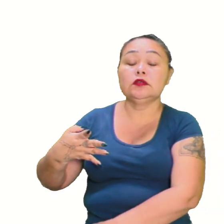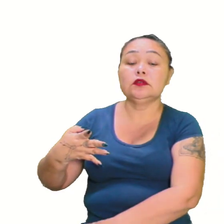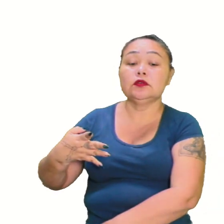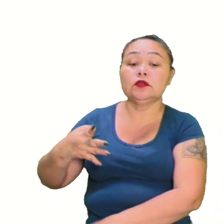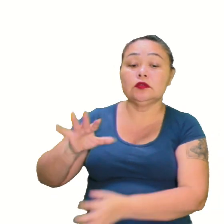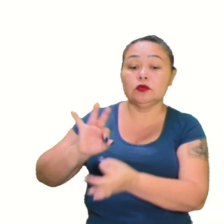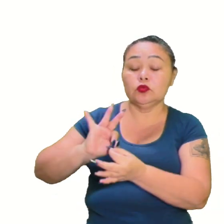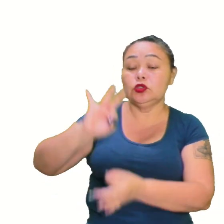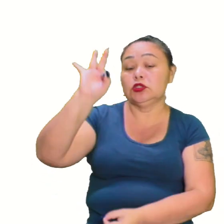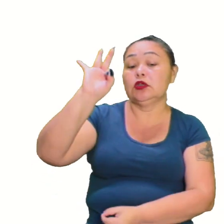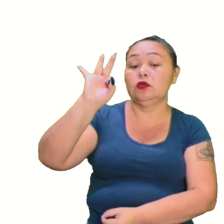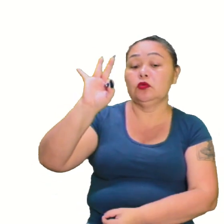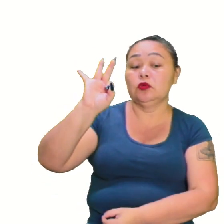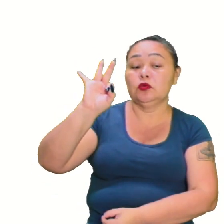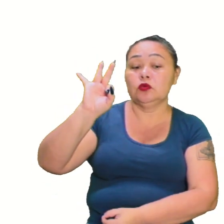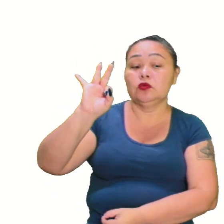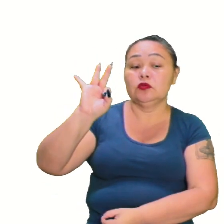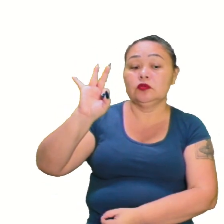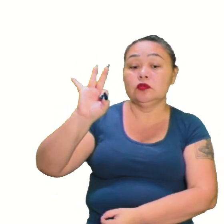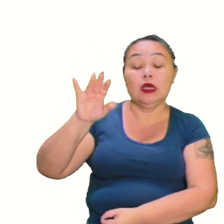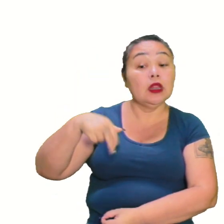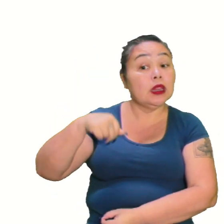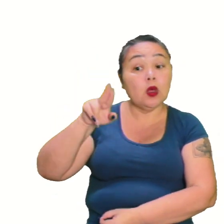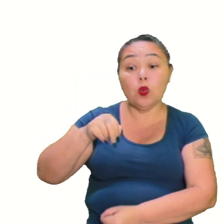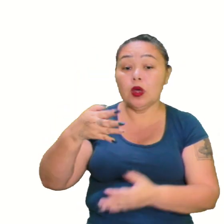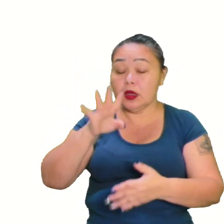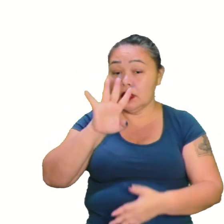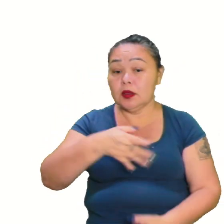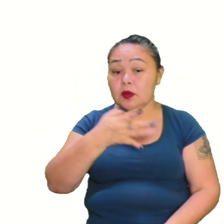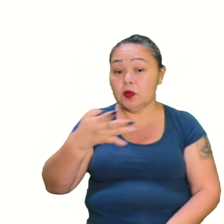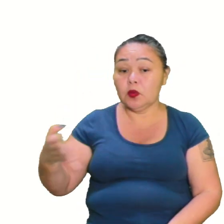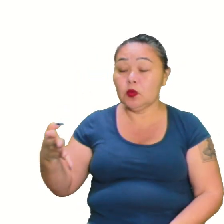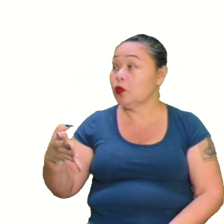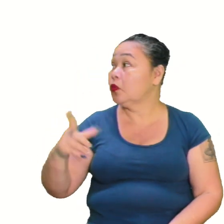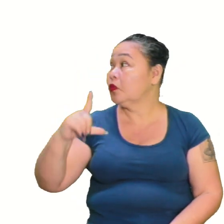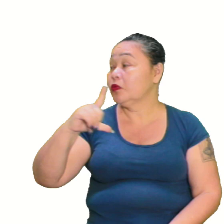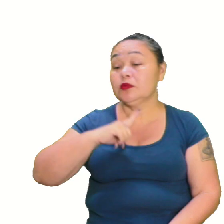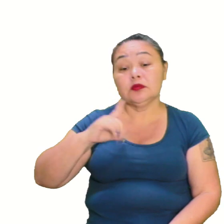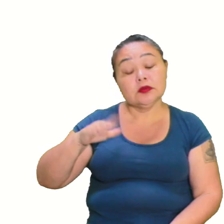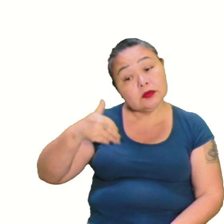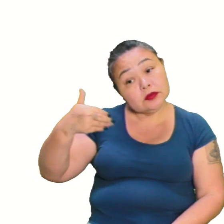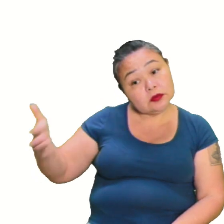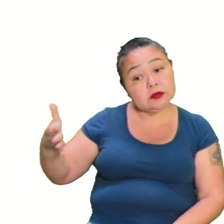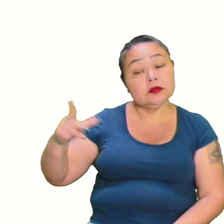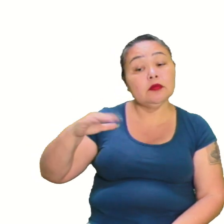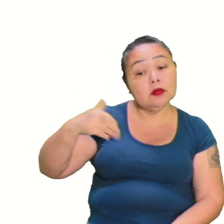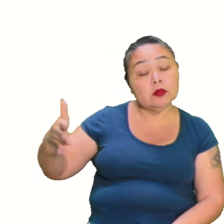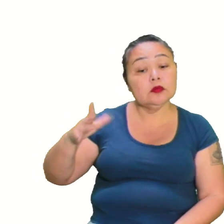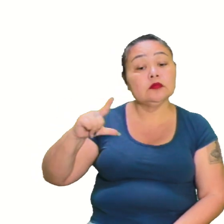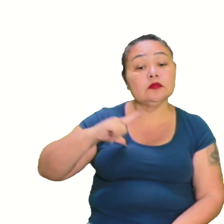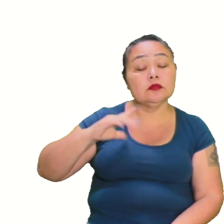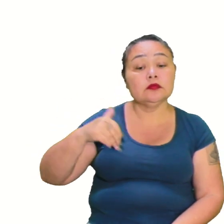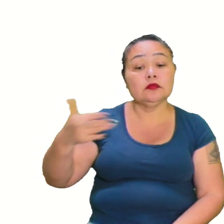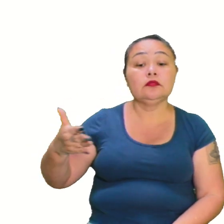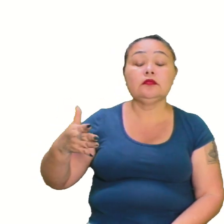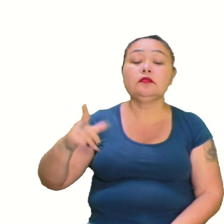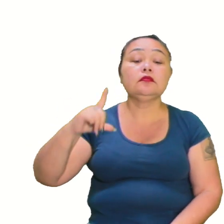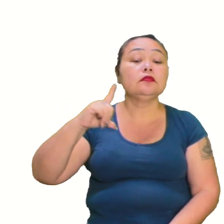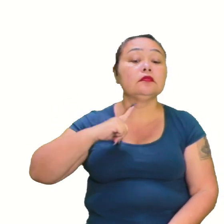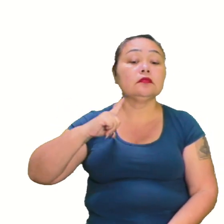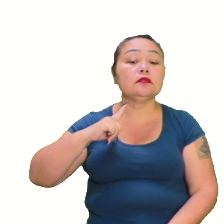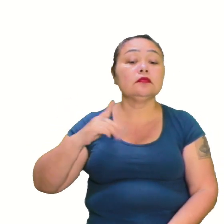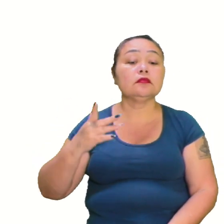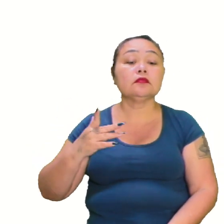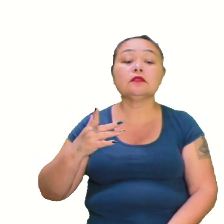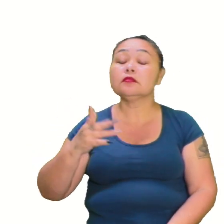o esticador. Como não é a cerca, né? Na verdade, o esticador está depois da cerca para lá, ó, da porteira,